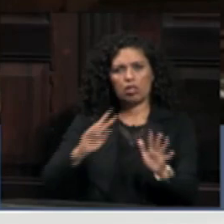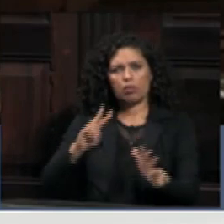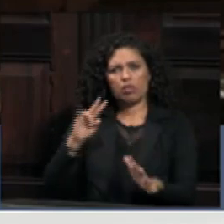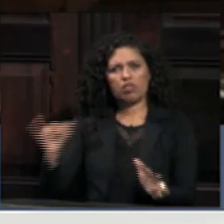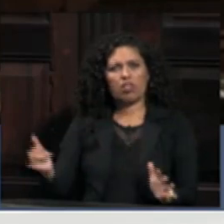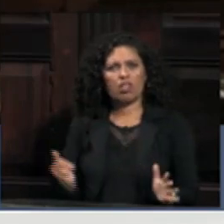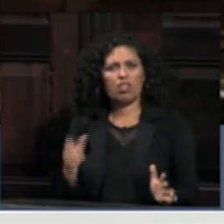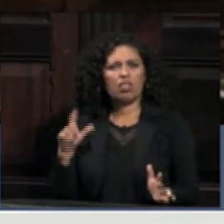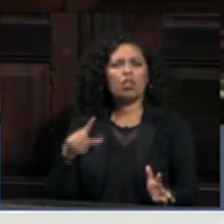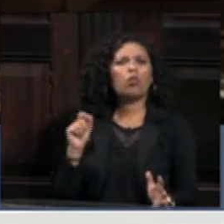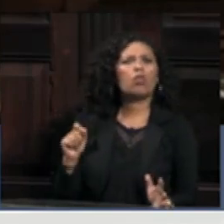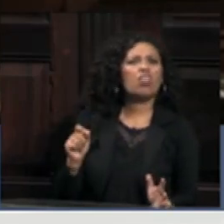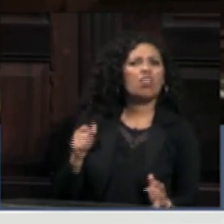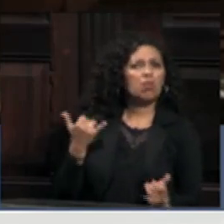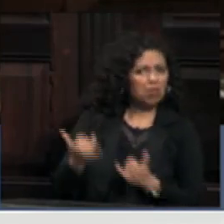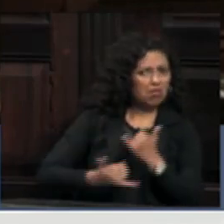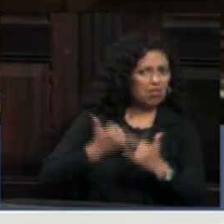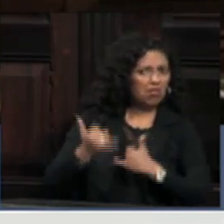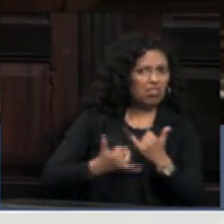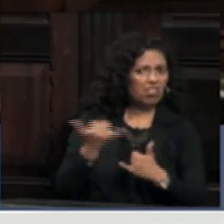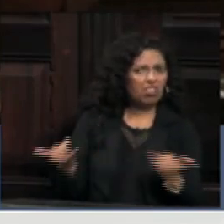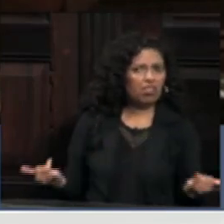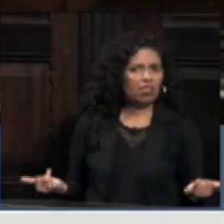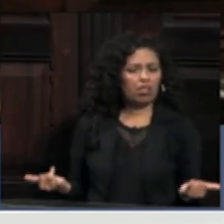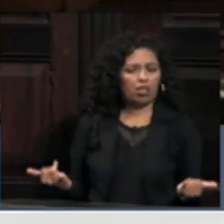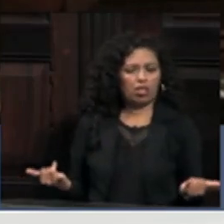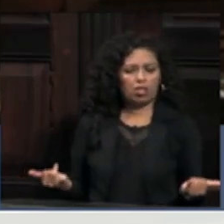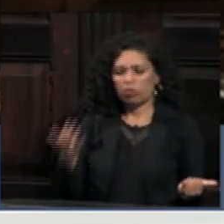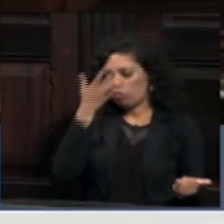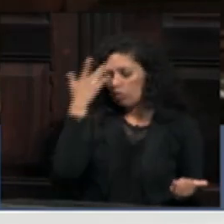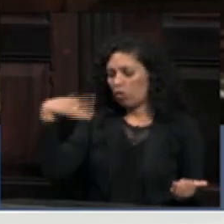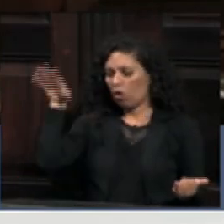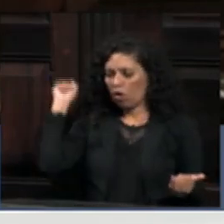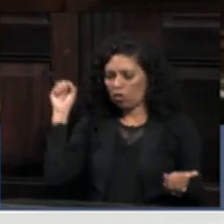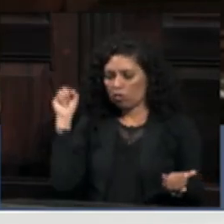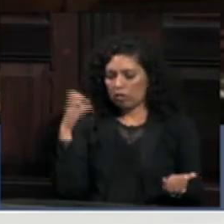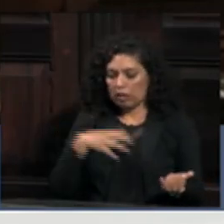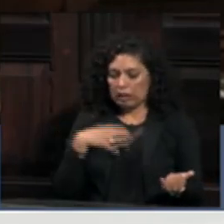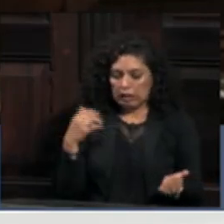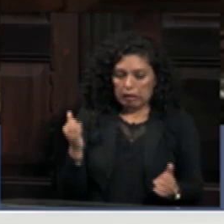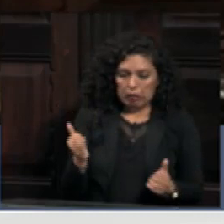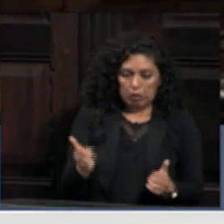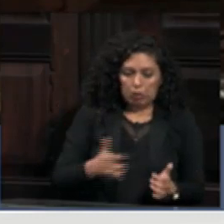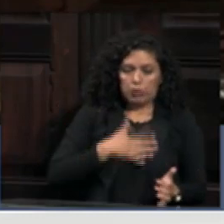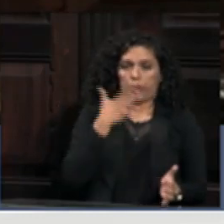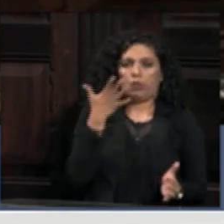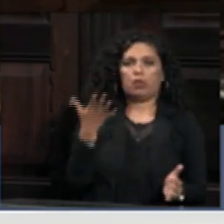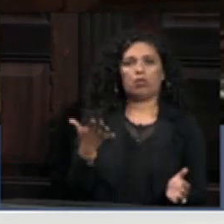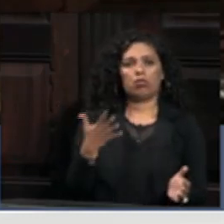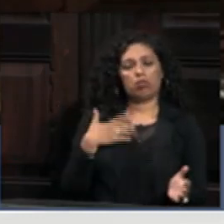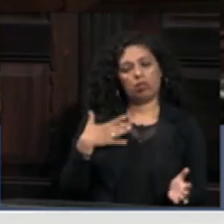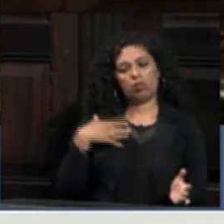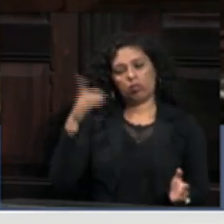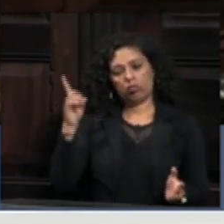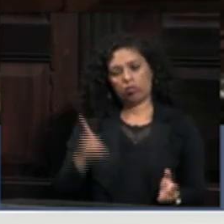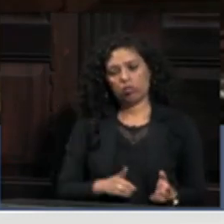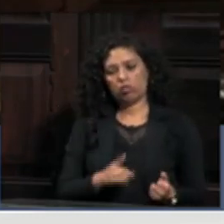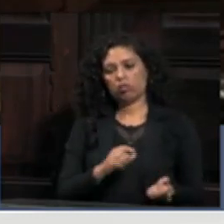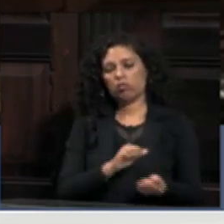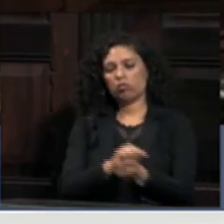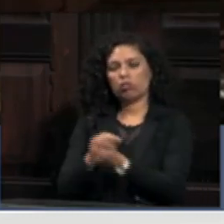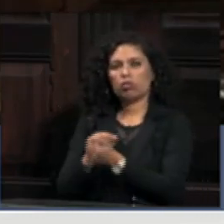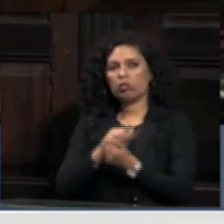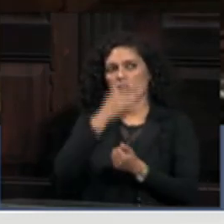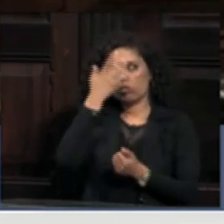É um jogo de palavras que vai assustando. Então, em defesa do Ministério do Trabalho, esperando que